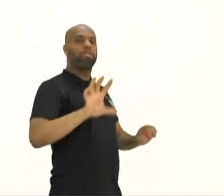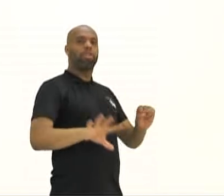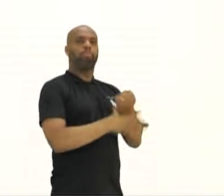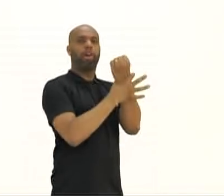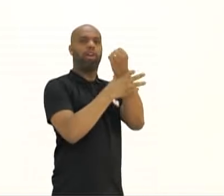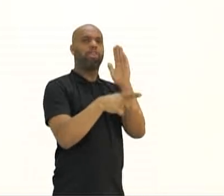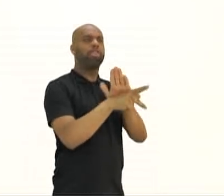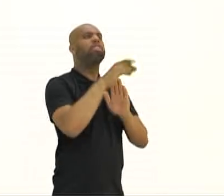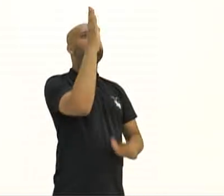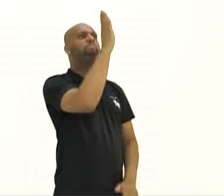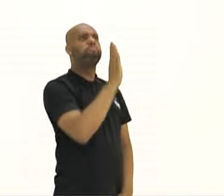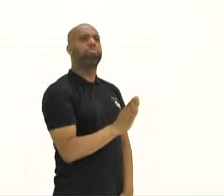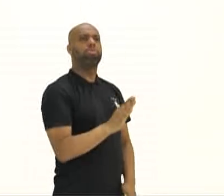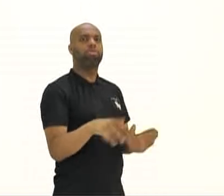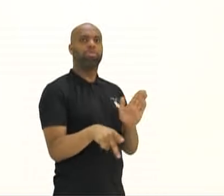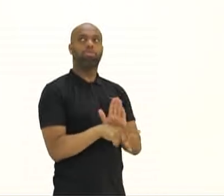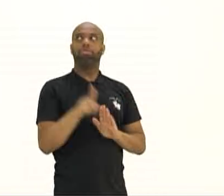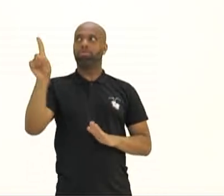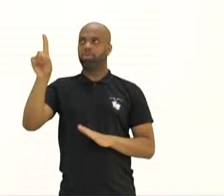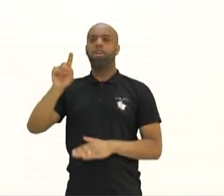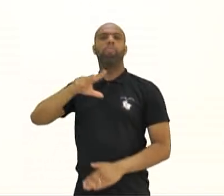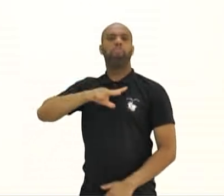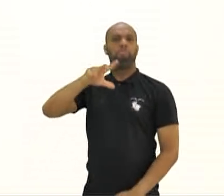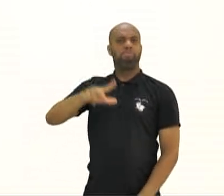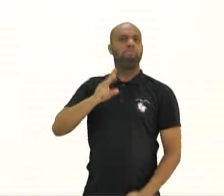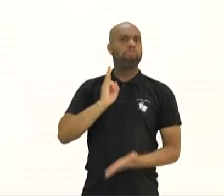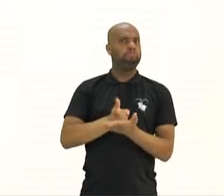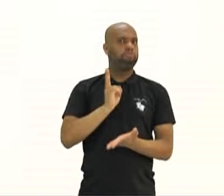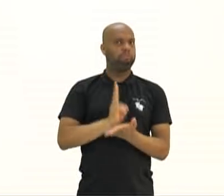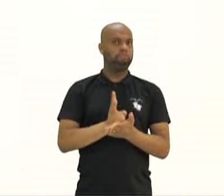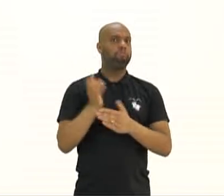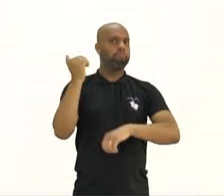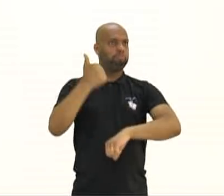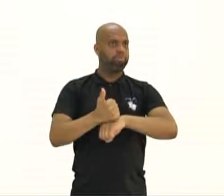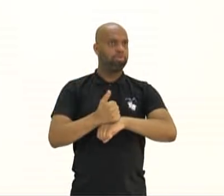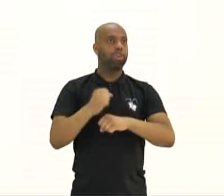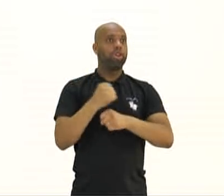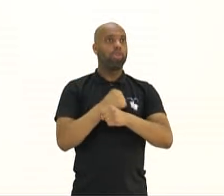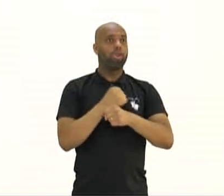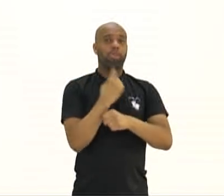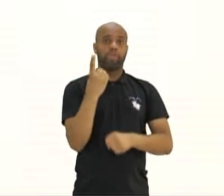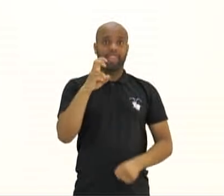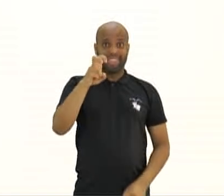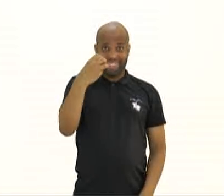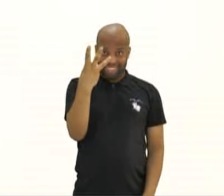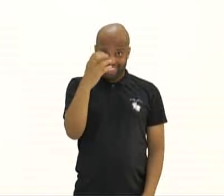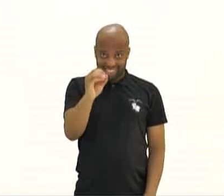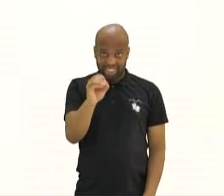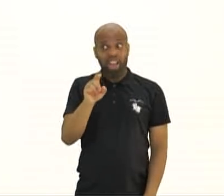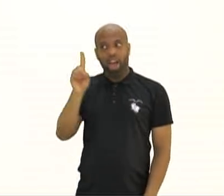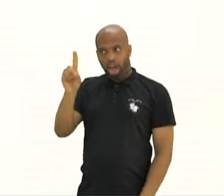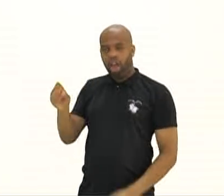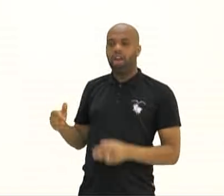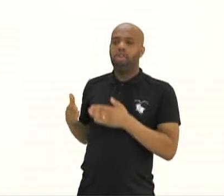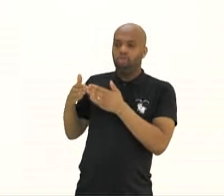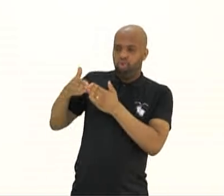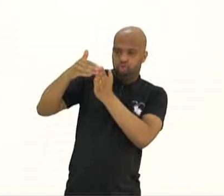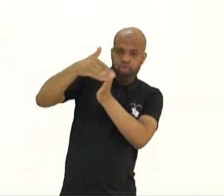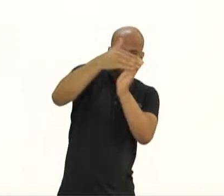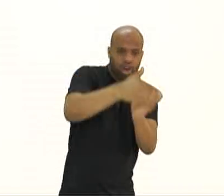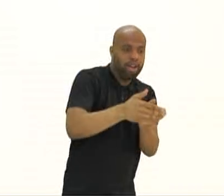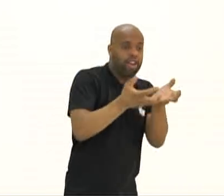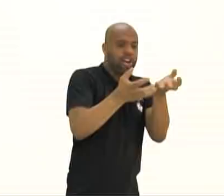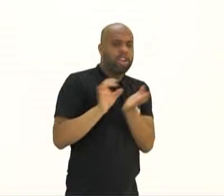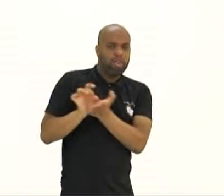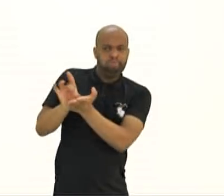território brasileiro para Portugal. Em 1530, vem uma expedição liderada por ele e o objetivo era expulsar